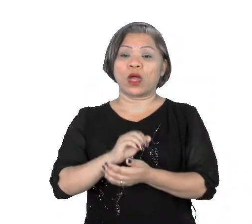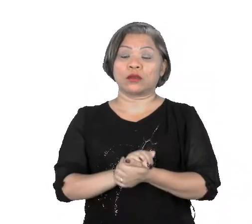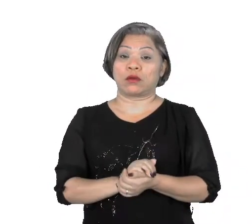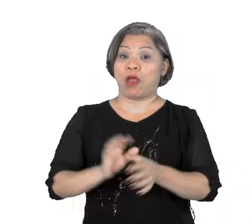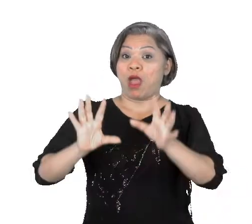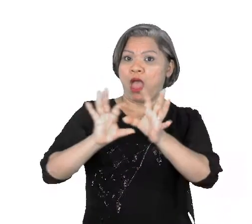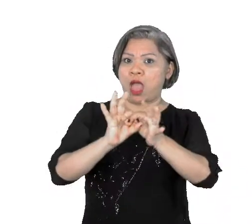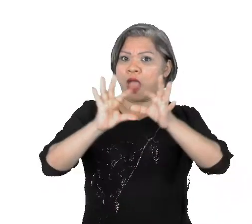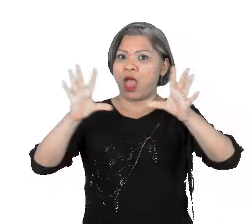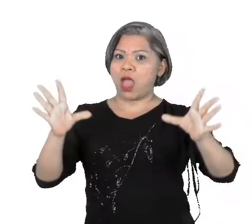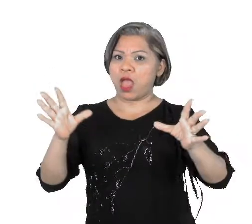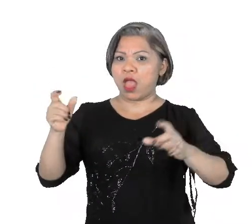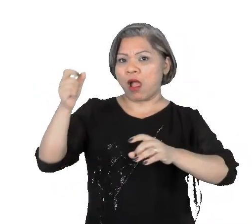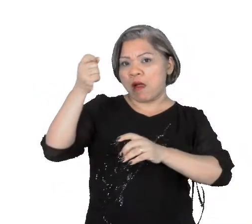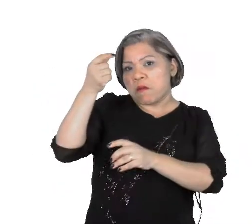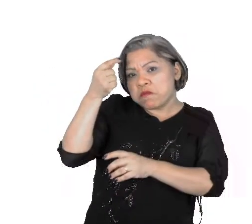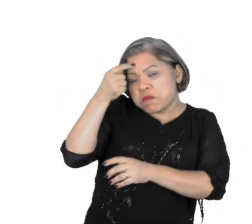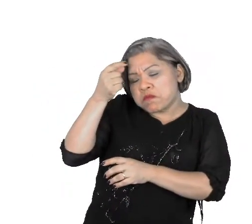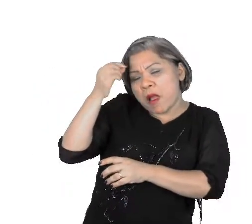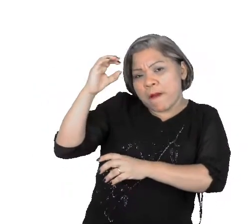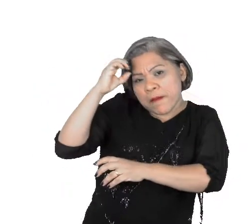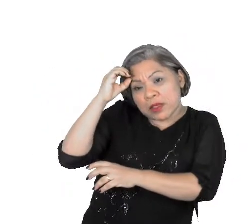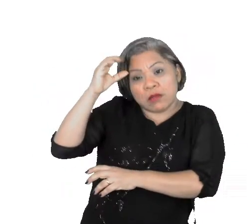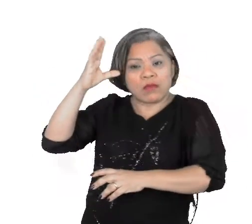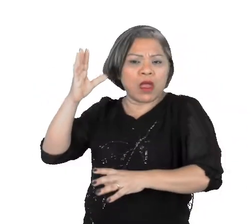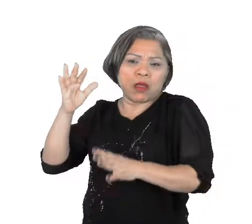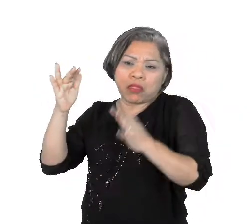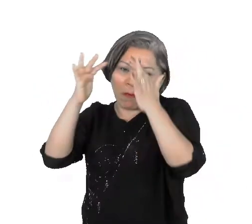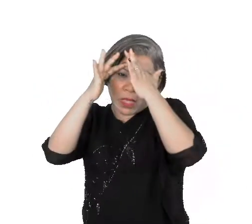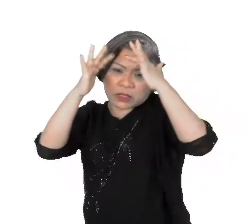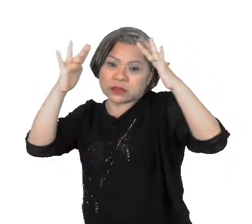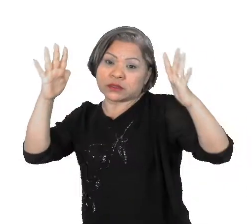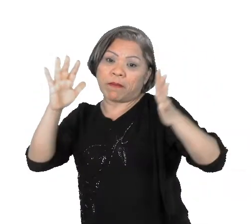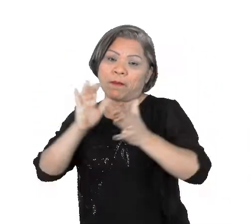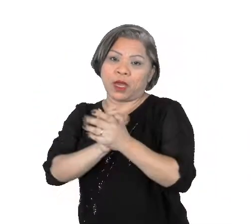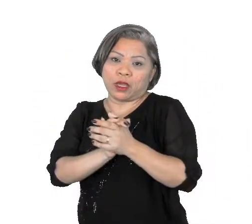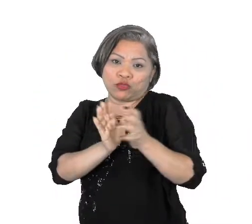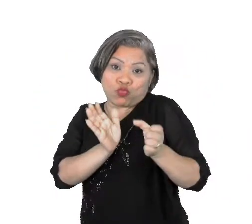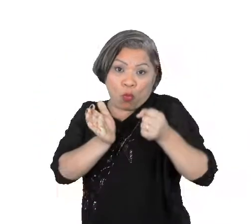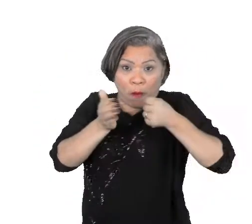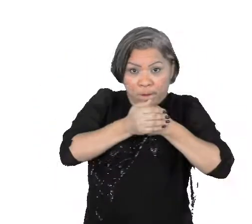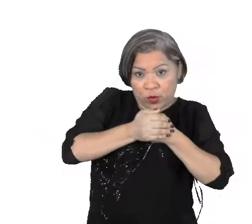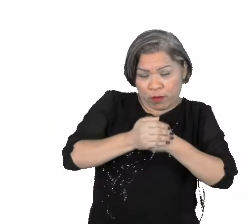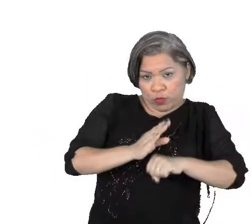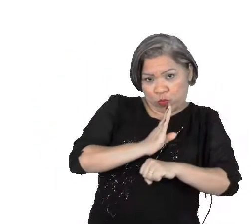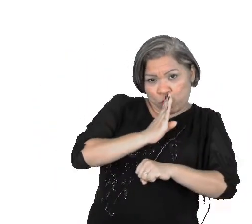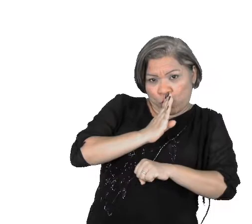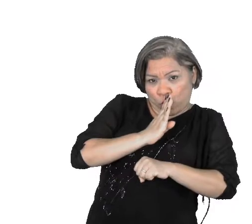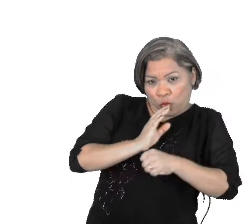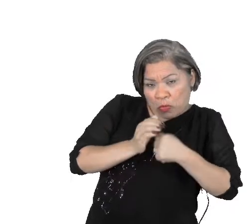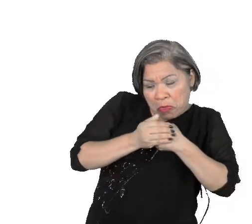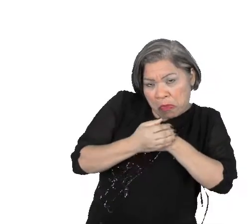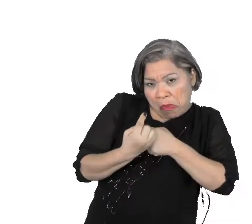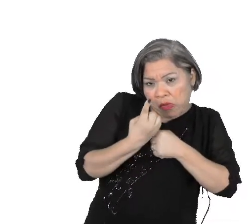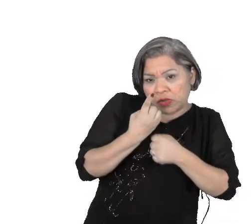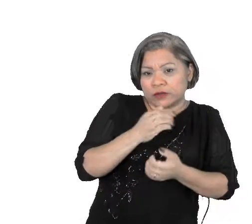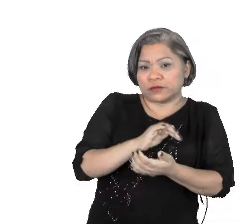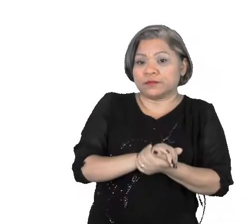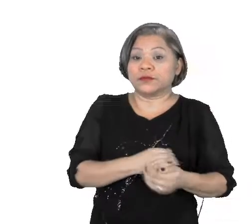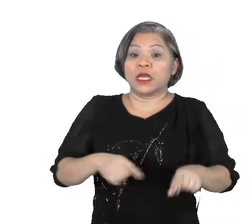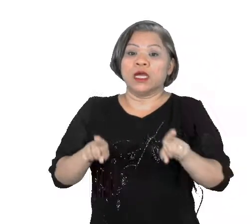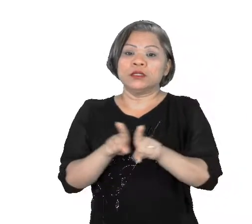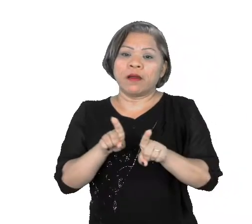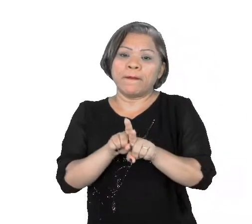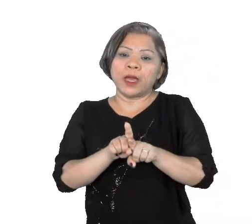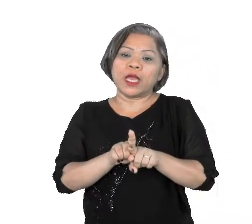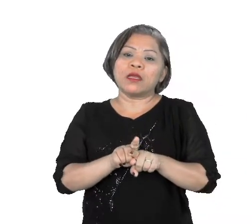do pensamento, sendo proibido o anonimato. E é assegurado o direito de resposta proporcional